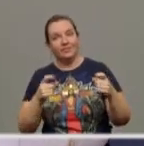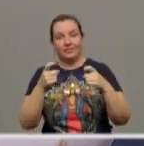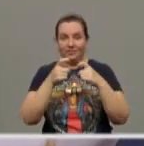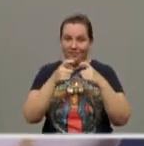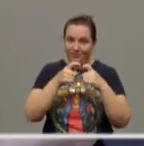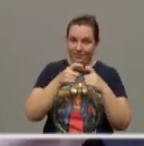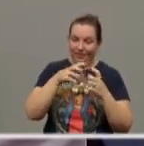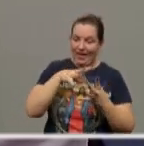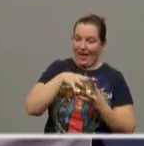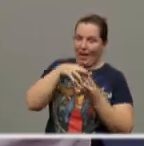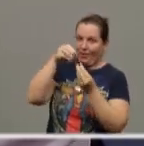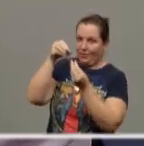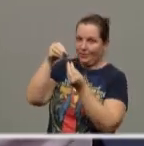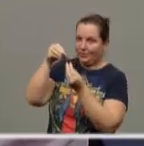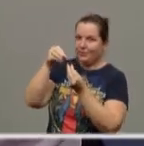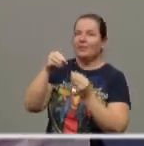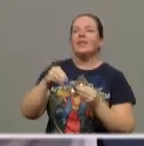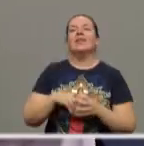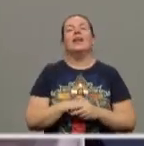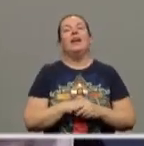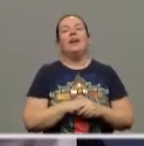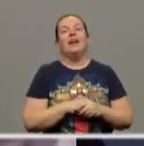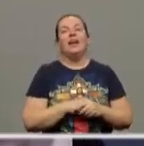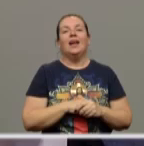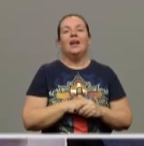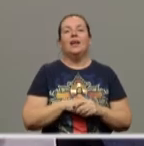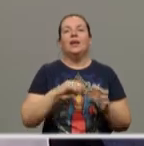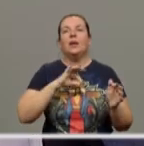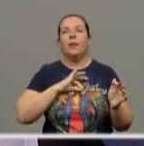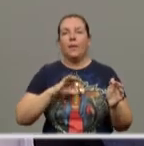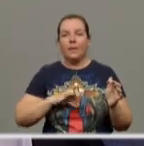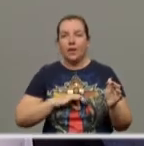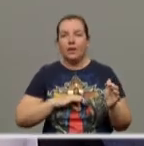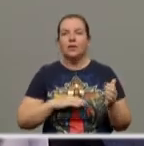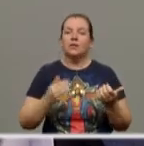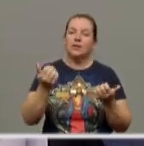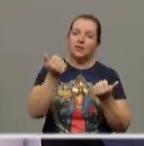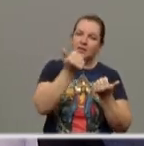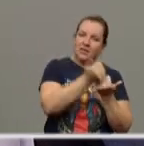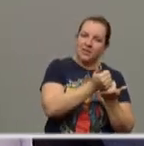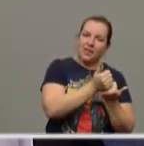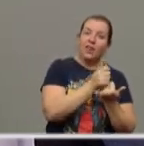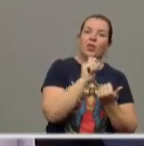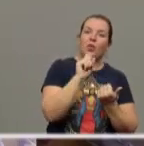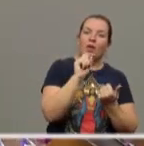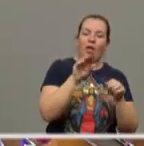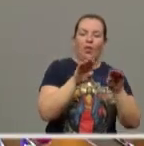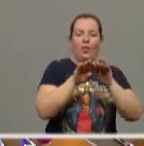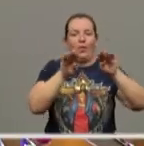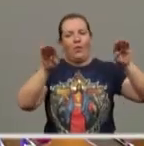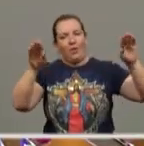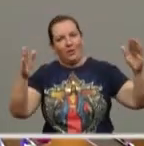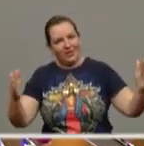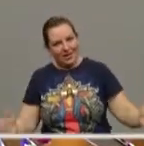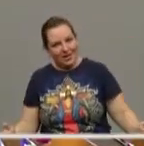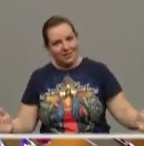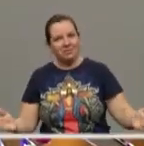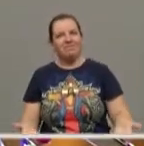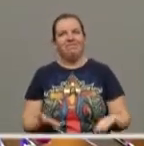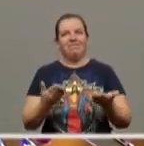almas e padre presidente, mas do altar, você está entendendo? A gente,